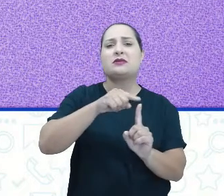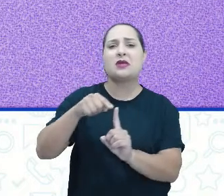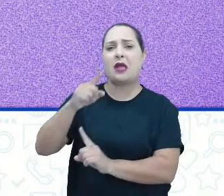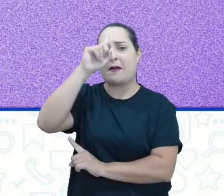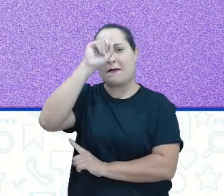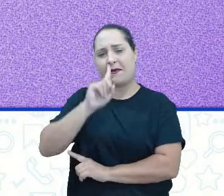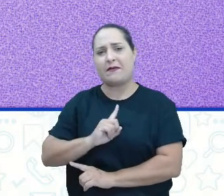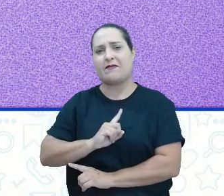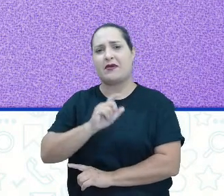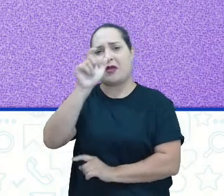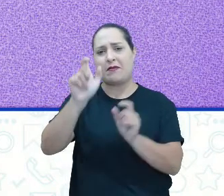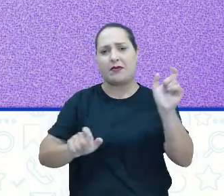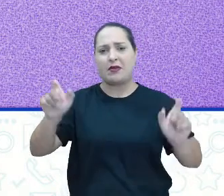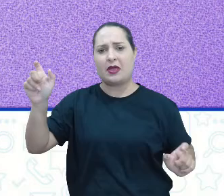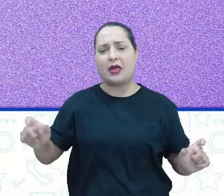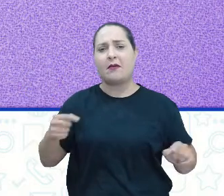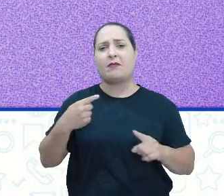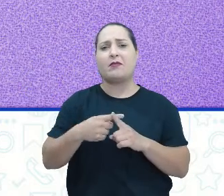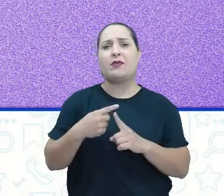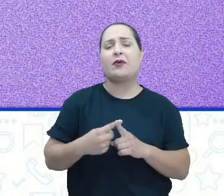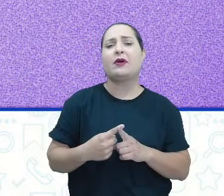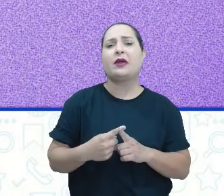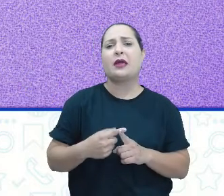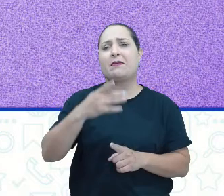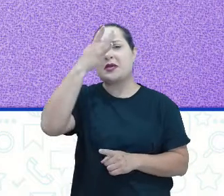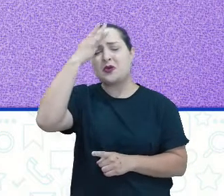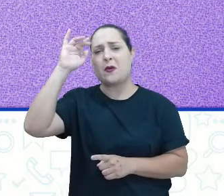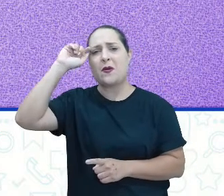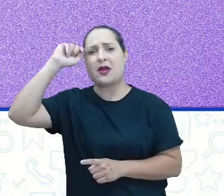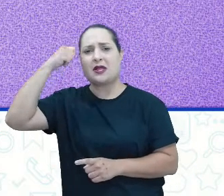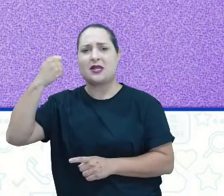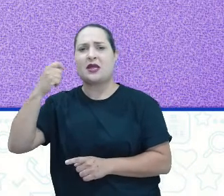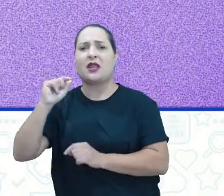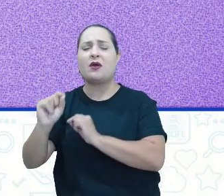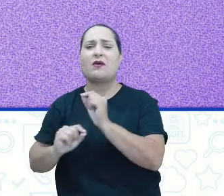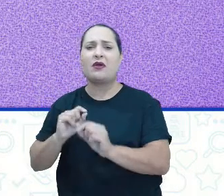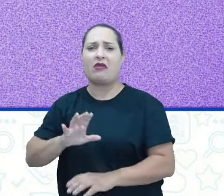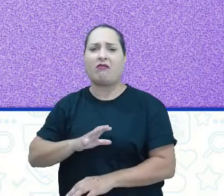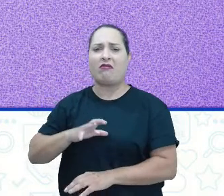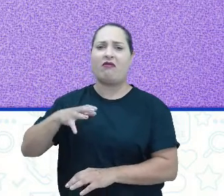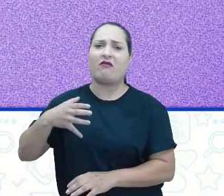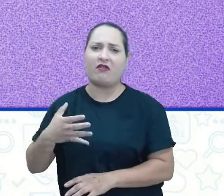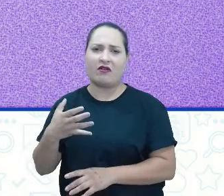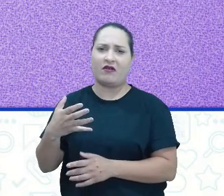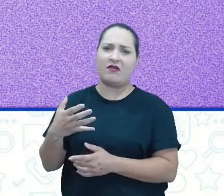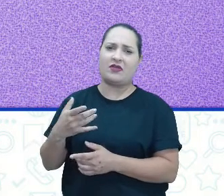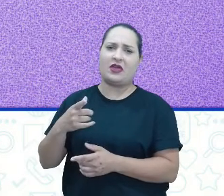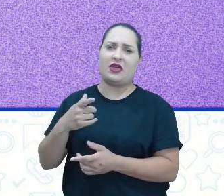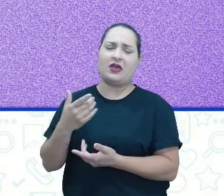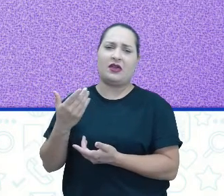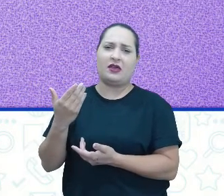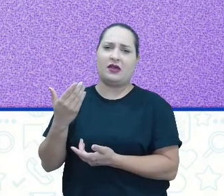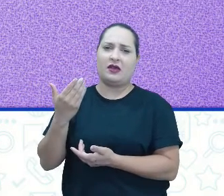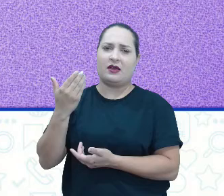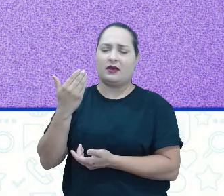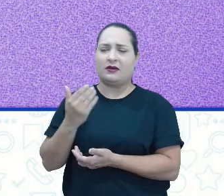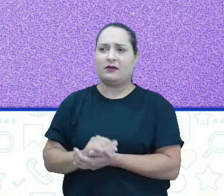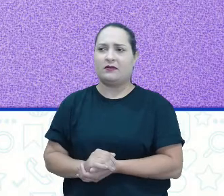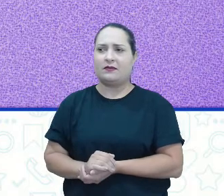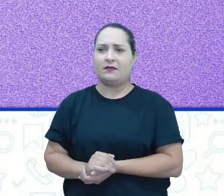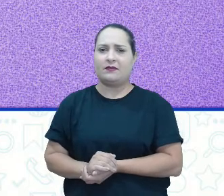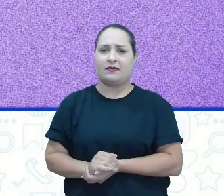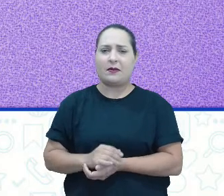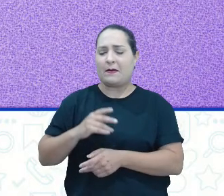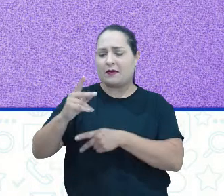como raivosas, bandidas, subalternos, hipersexualizados e místicos, que têm uma sabedoria diferente. Os ameríndios,